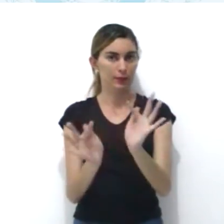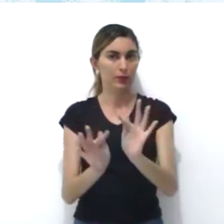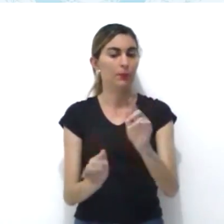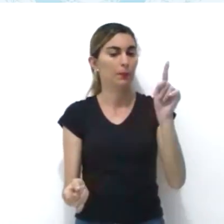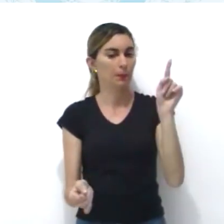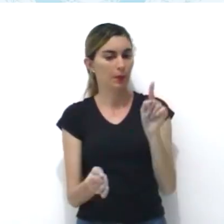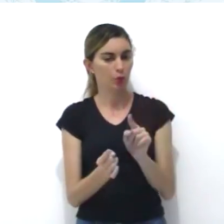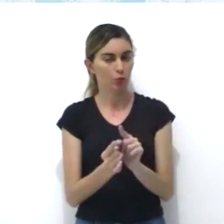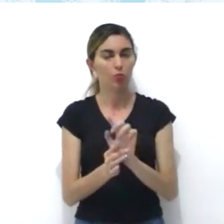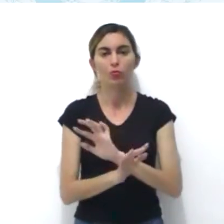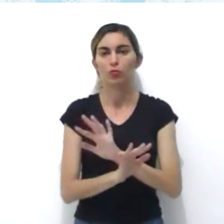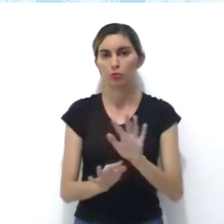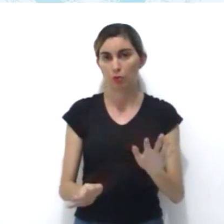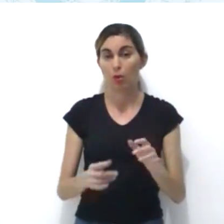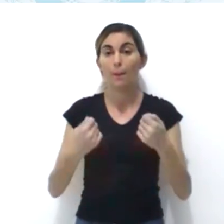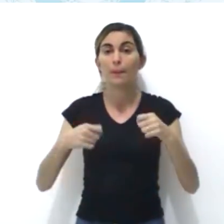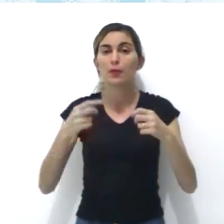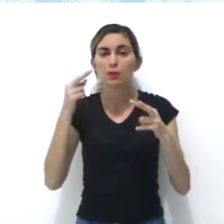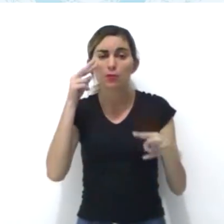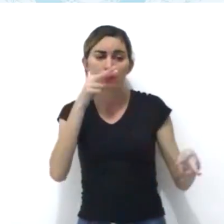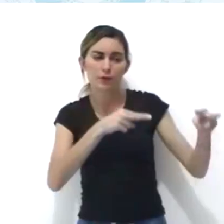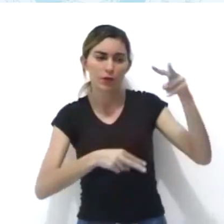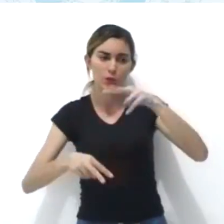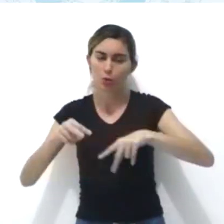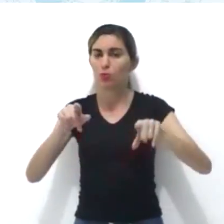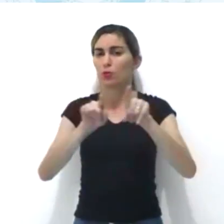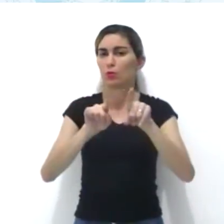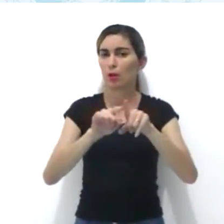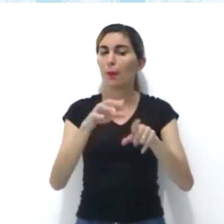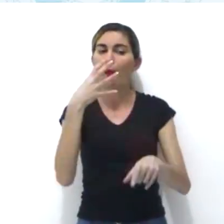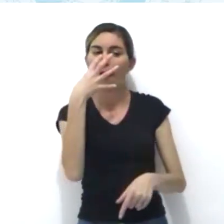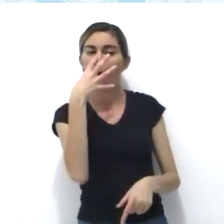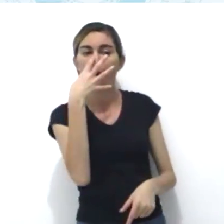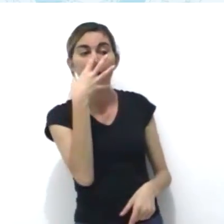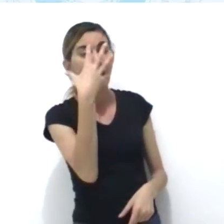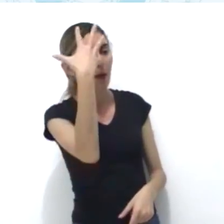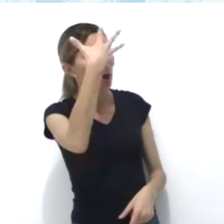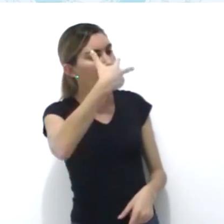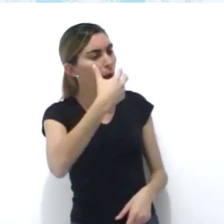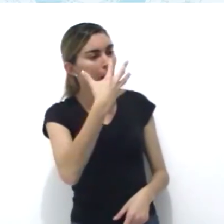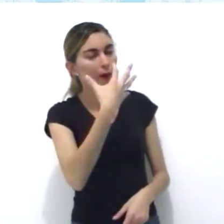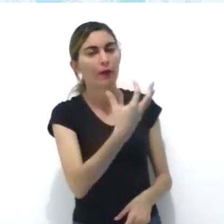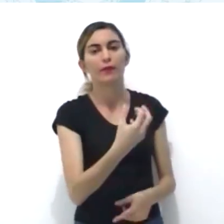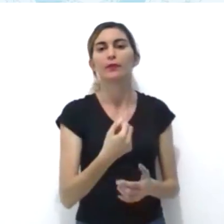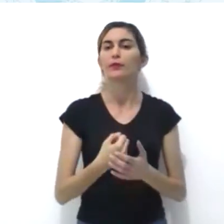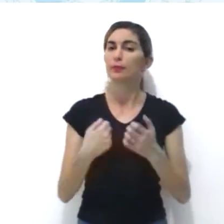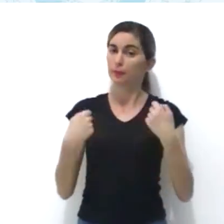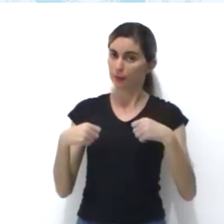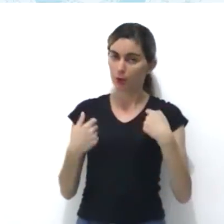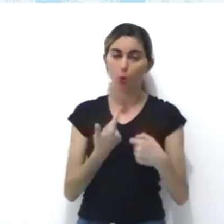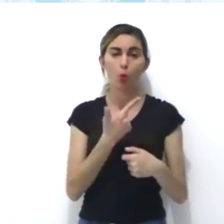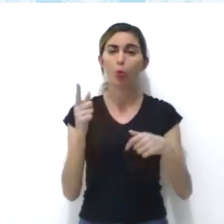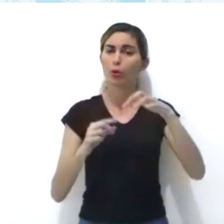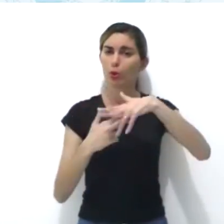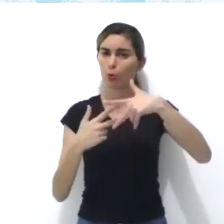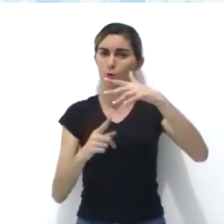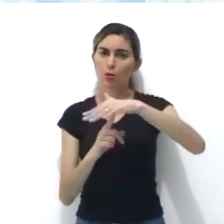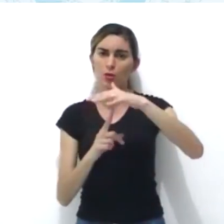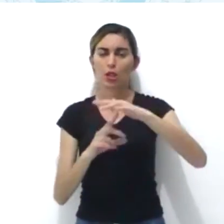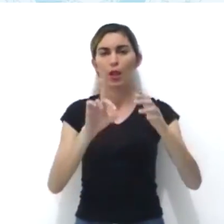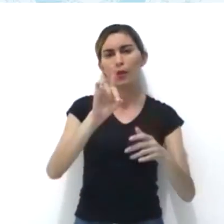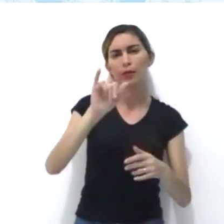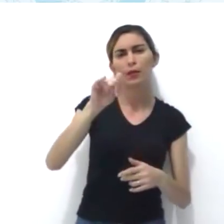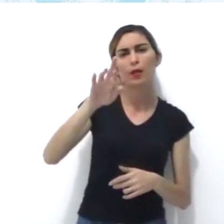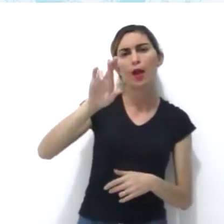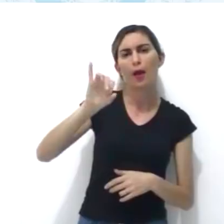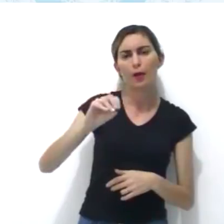mais simples, é algo menor. Então ele tem que ser visualmente também atrativo. Uma outra coisa que a feira pede